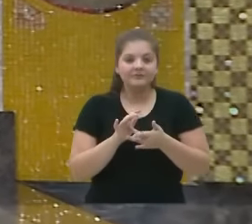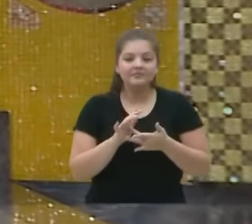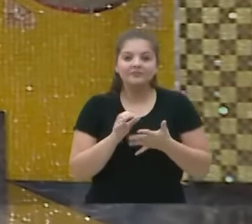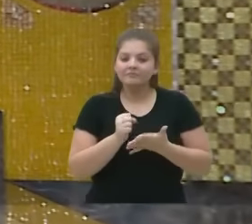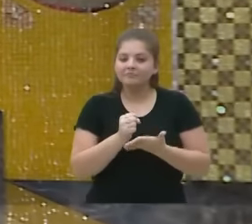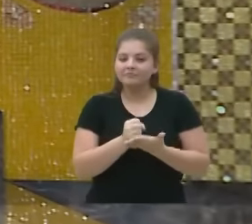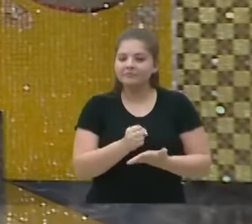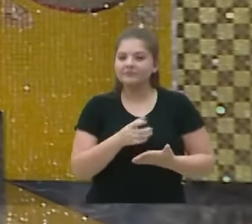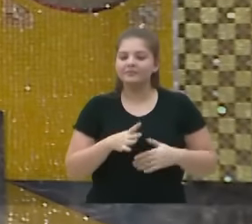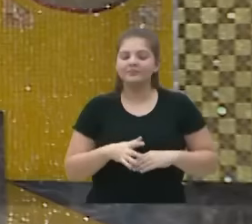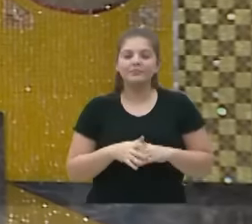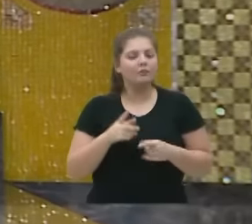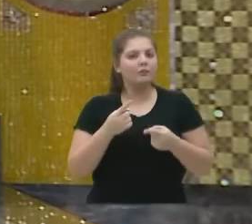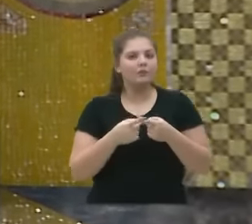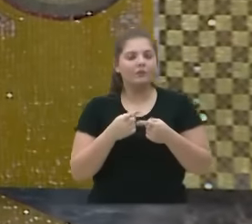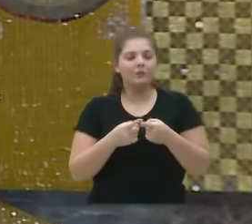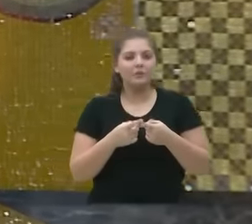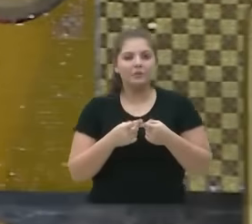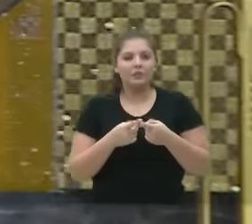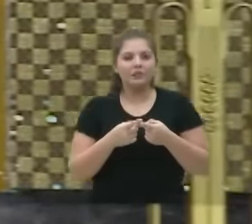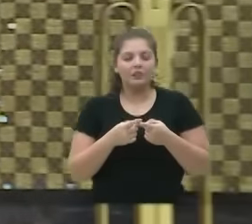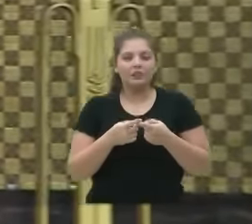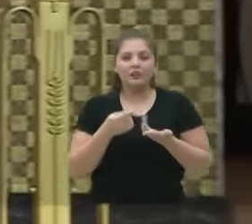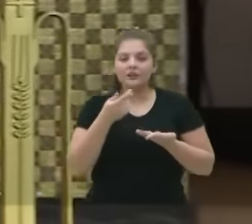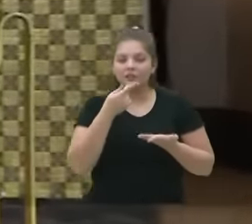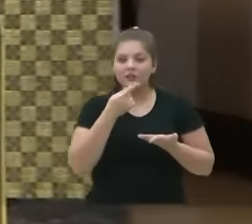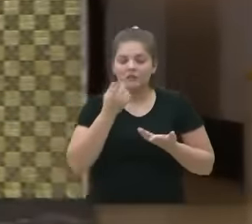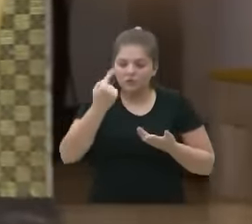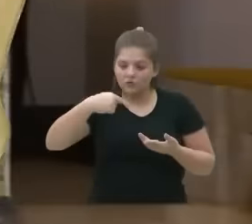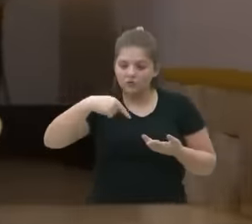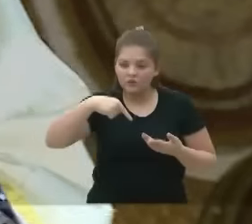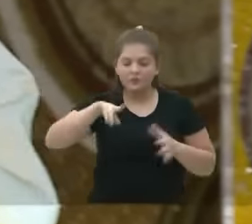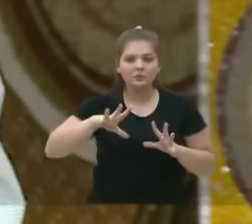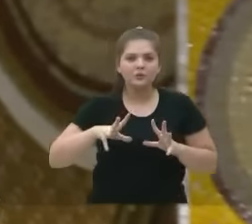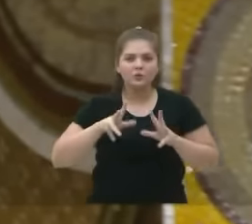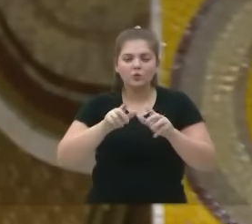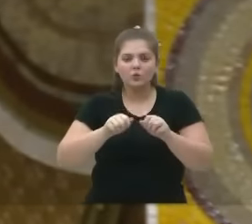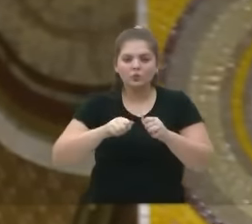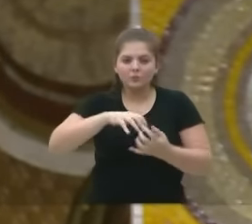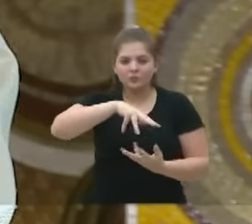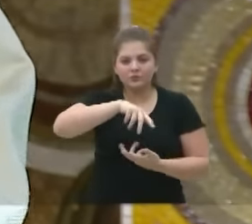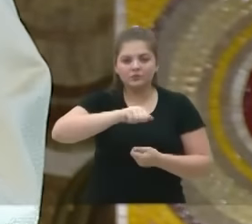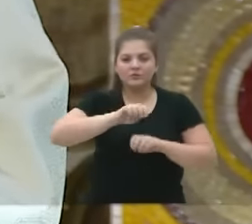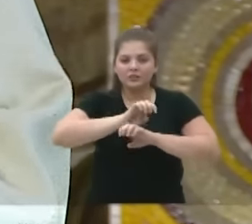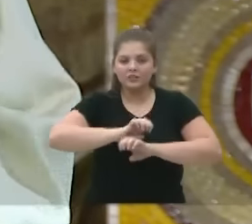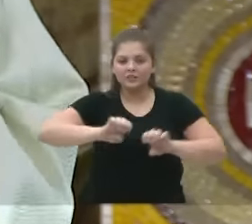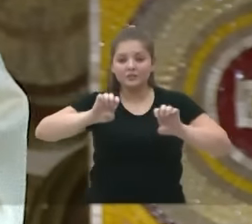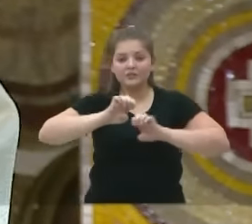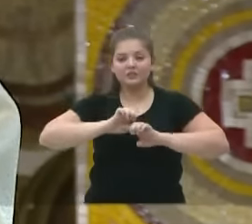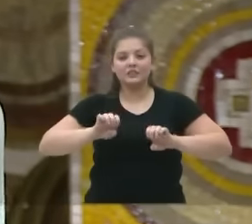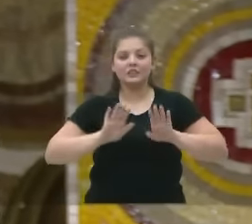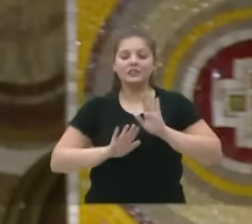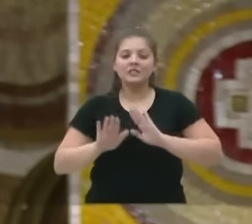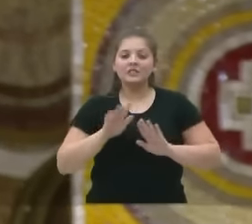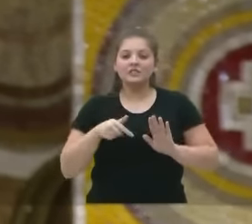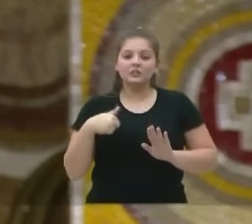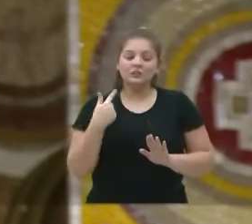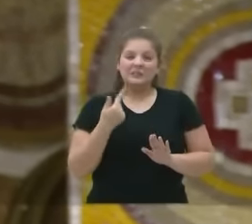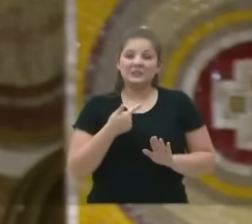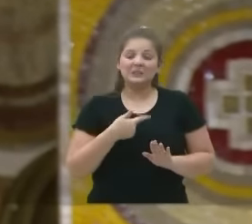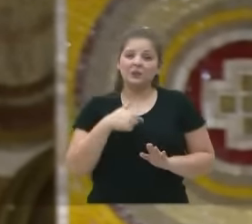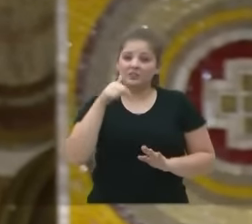Por que eu digo isso? Ide por todo mundo, evangelizai. Às vezes nós estamos